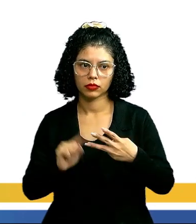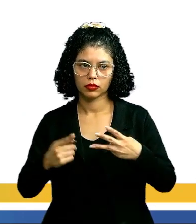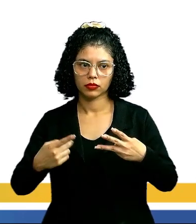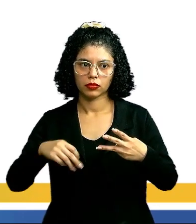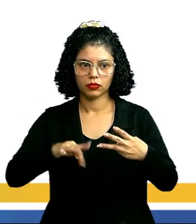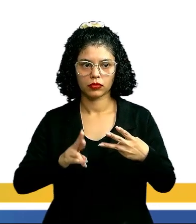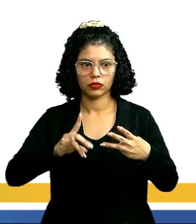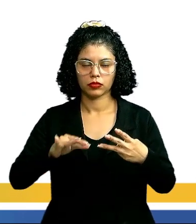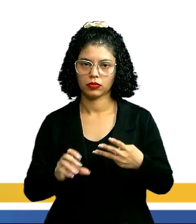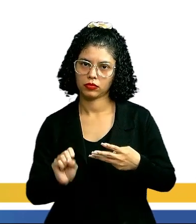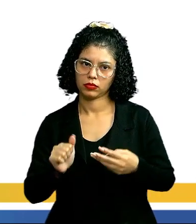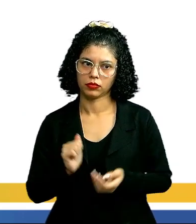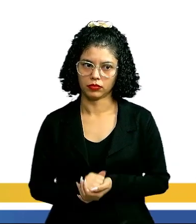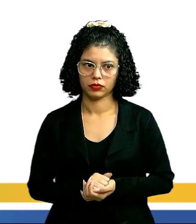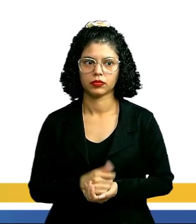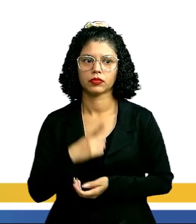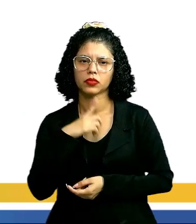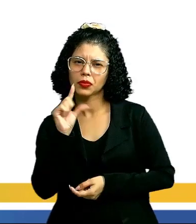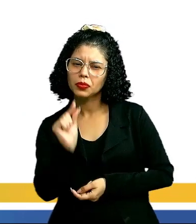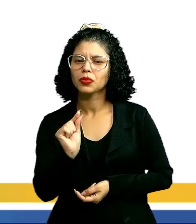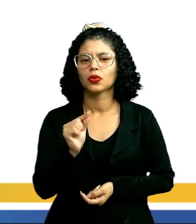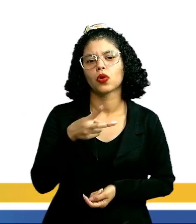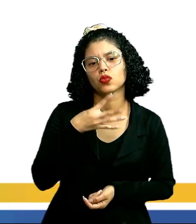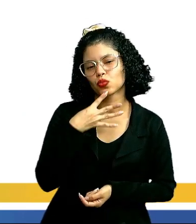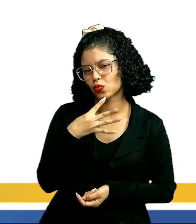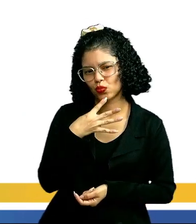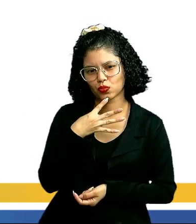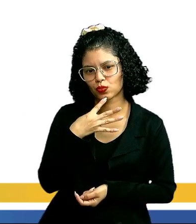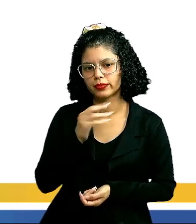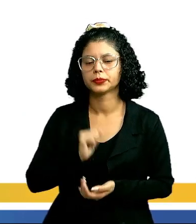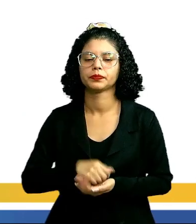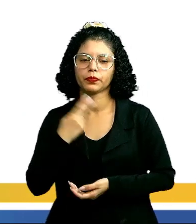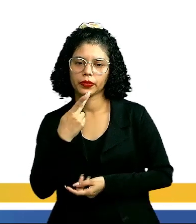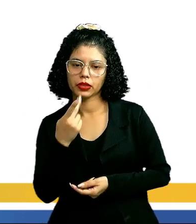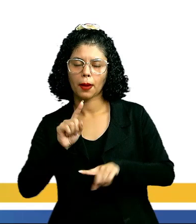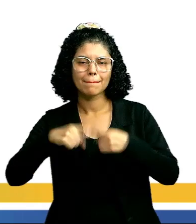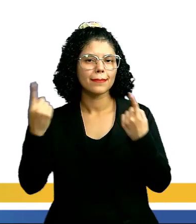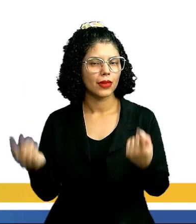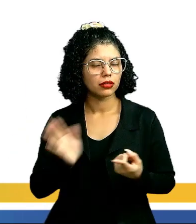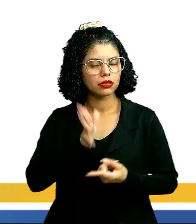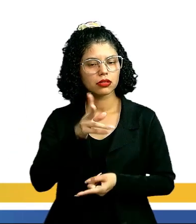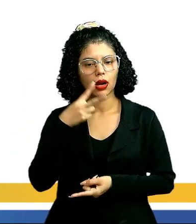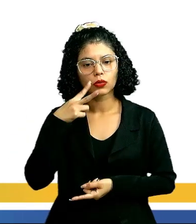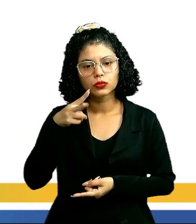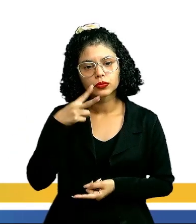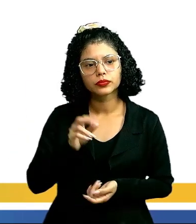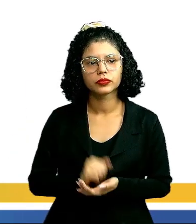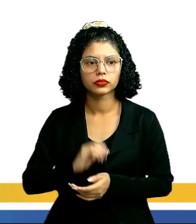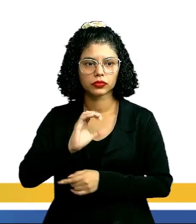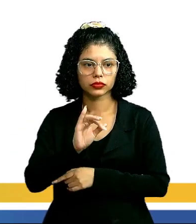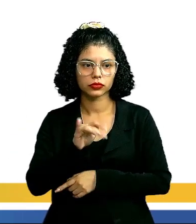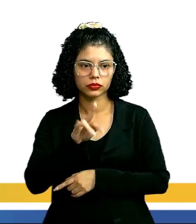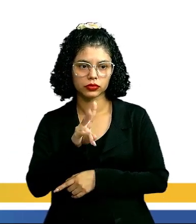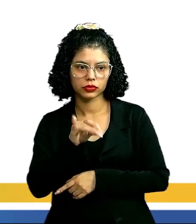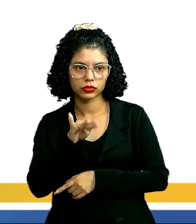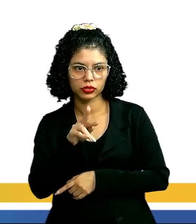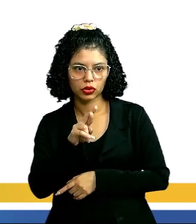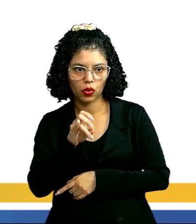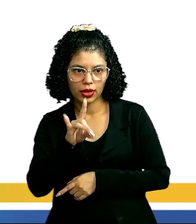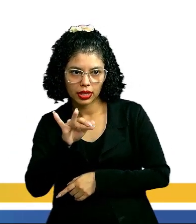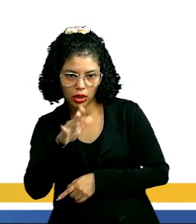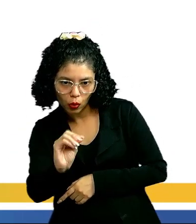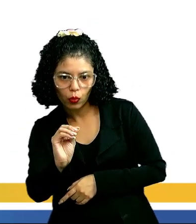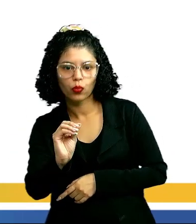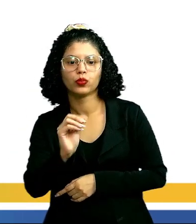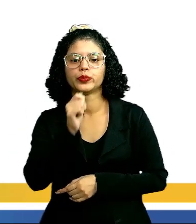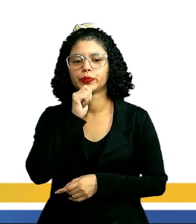ou monotremados, desses nós pouco ouvimos falar, mas já ouvimos falar de ornitorrinco e equidna,